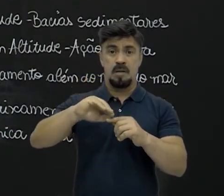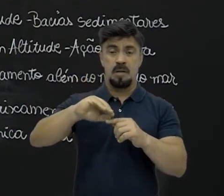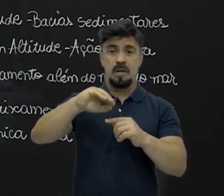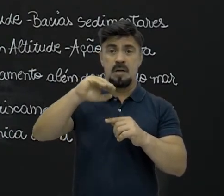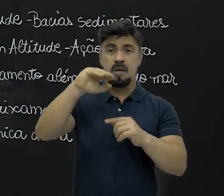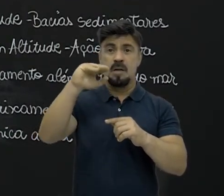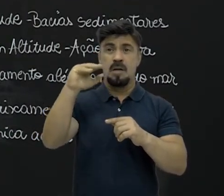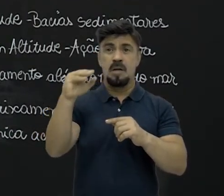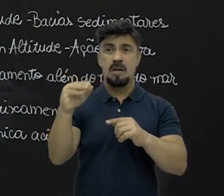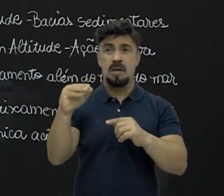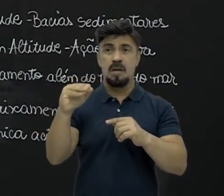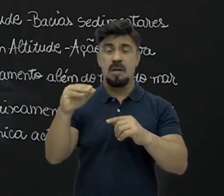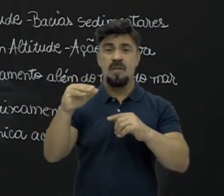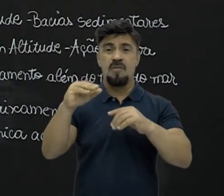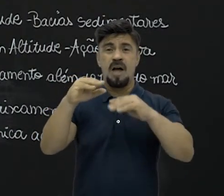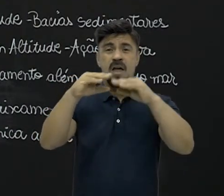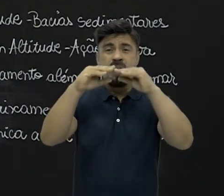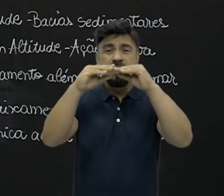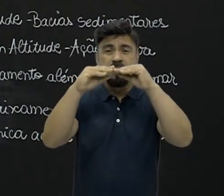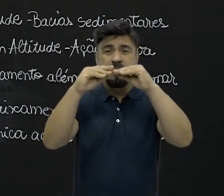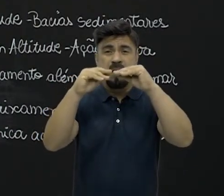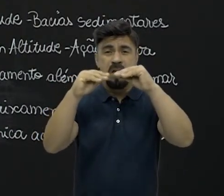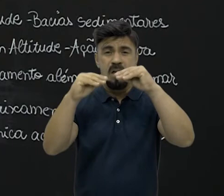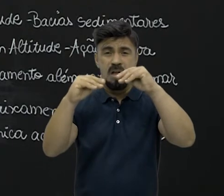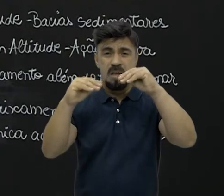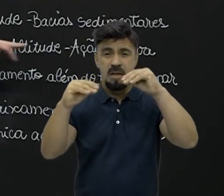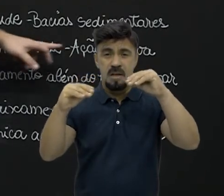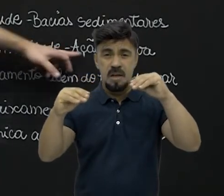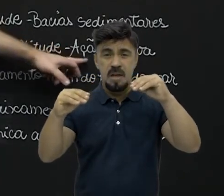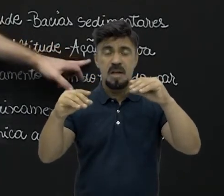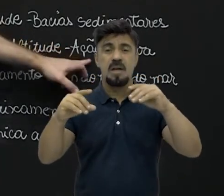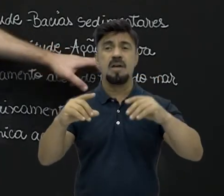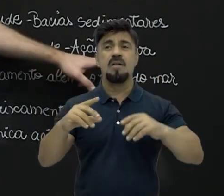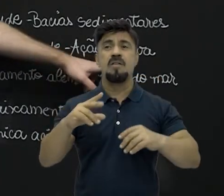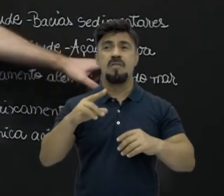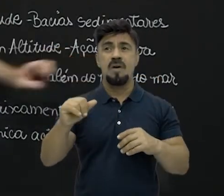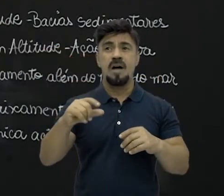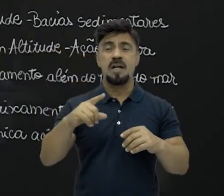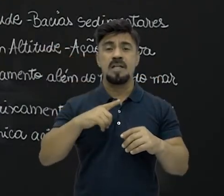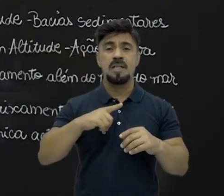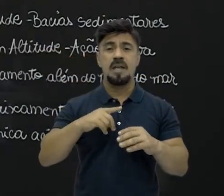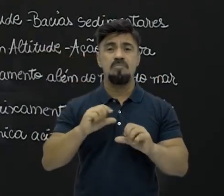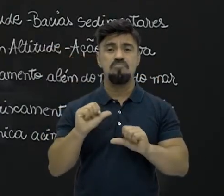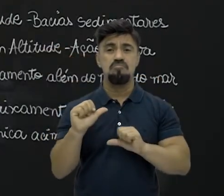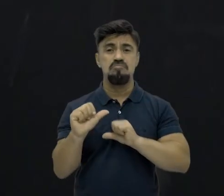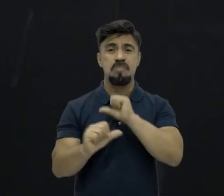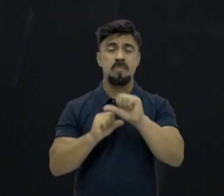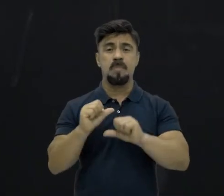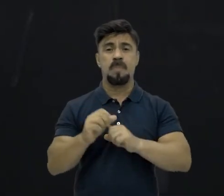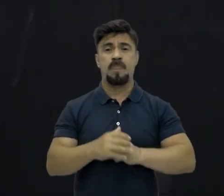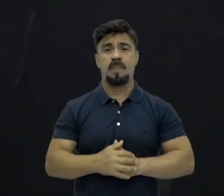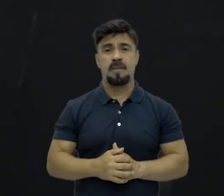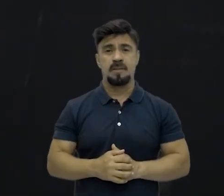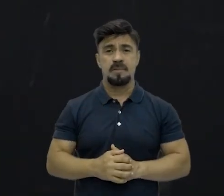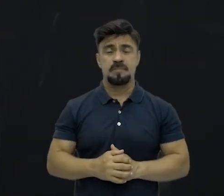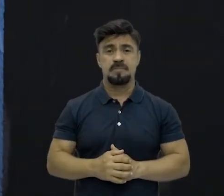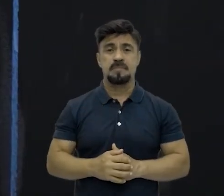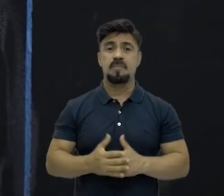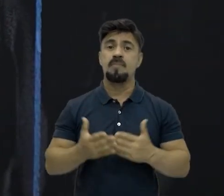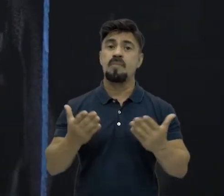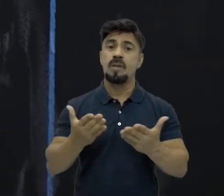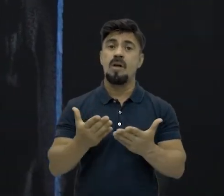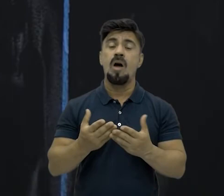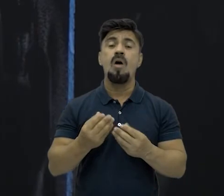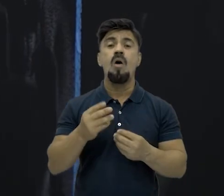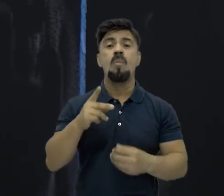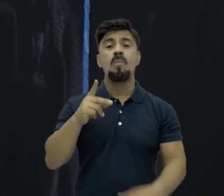vai erodir, vai desgastar. Ok? Então, vai ter essa ação erosiva. Agora, a